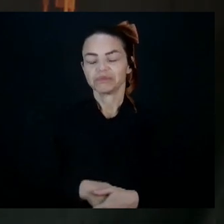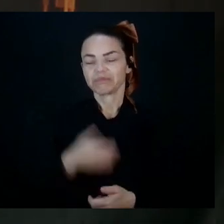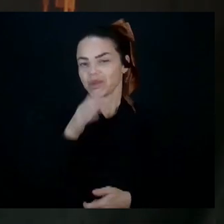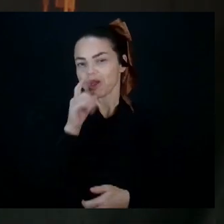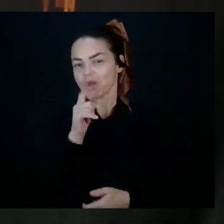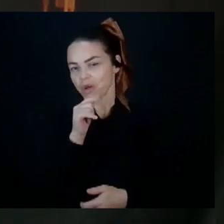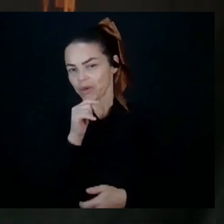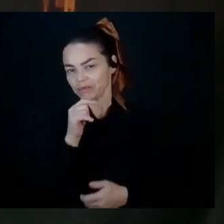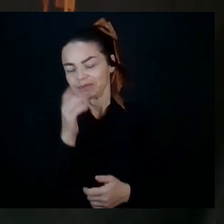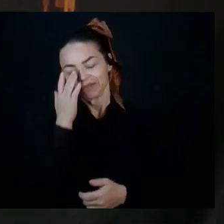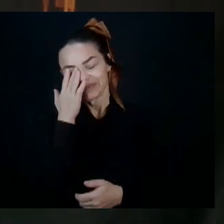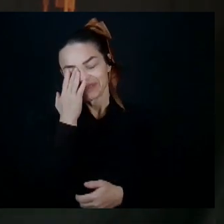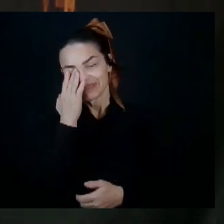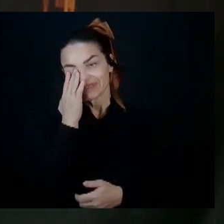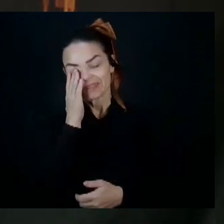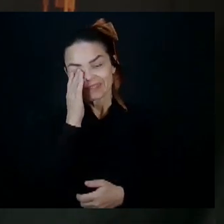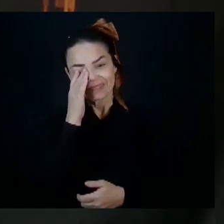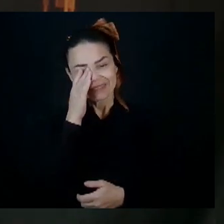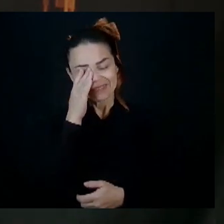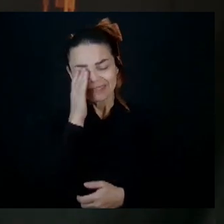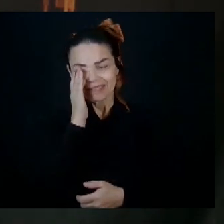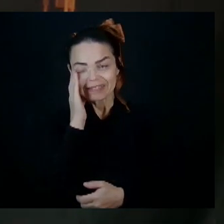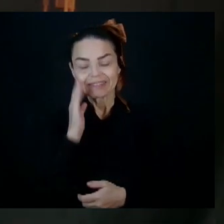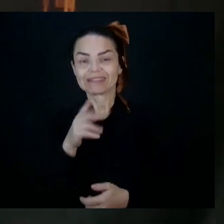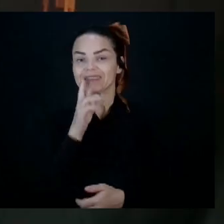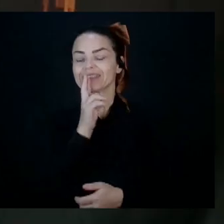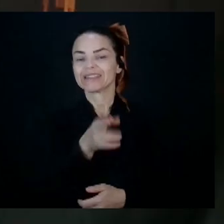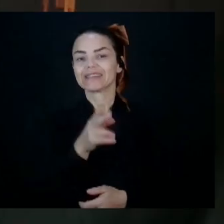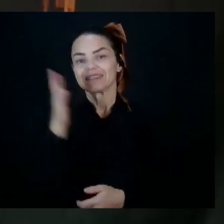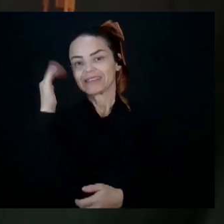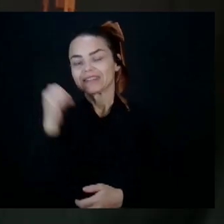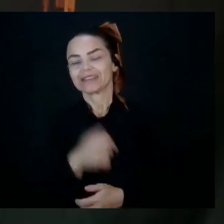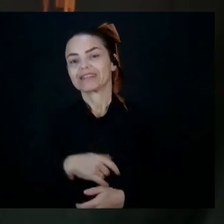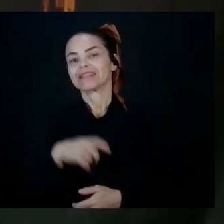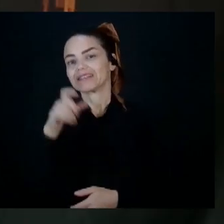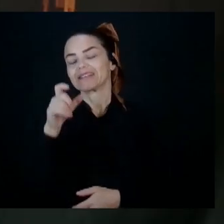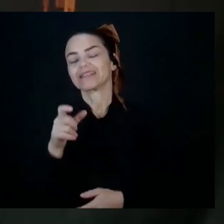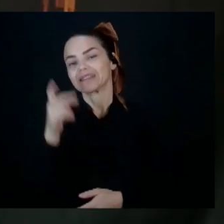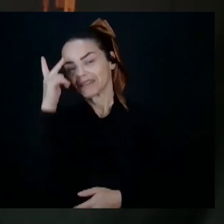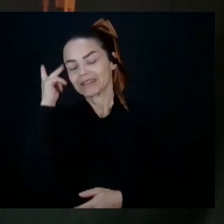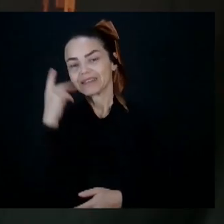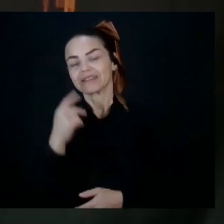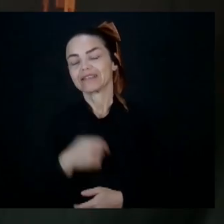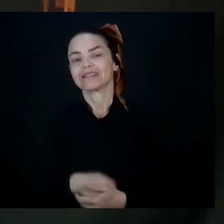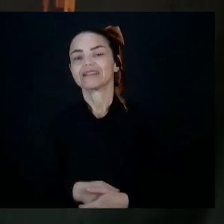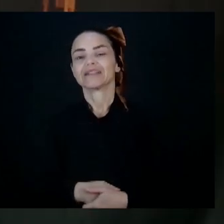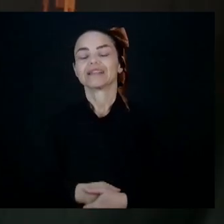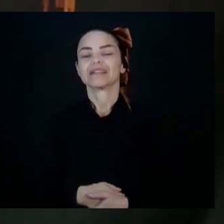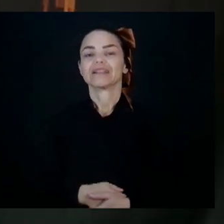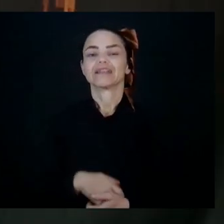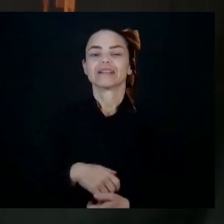temos perguntas e vamos ter que responder e vamos saber o que o pessoal de casa está falando conosco. Olha só, a Eliane Costa de Barão Geraldo. Minha